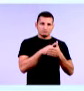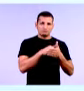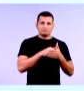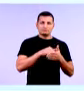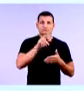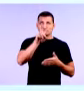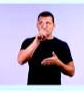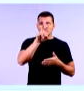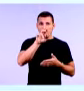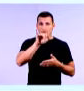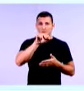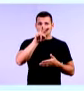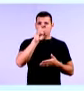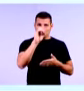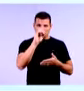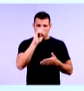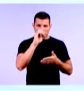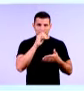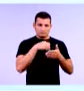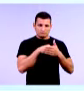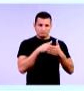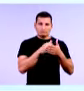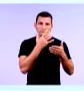caso, você vai ter